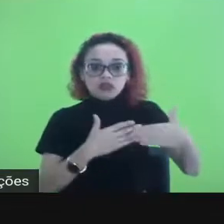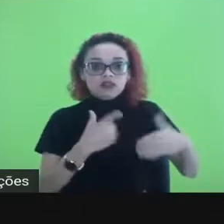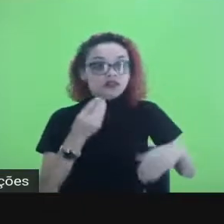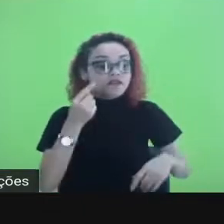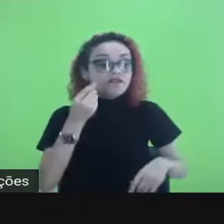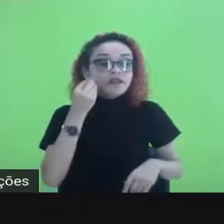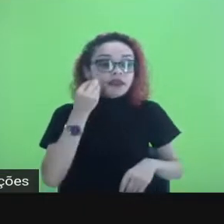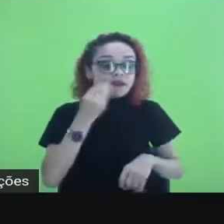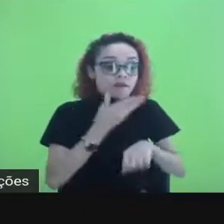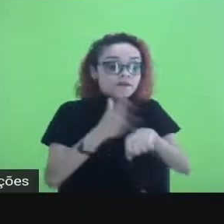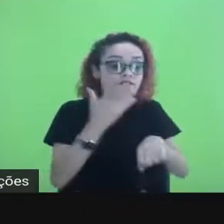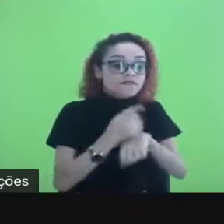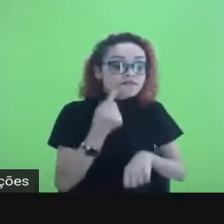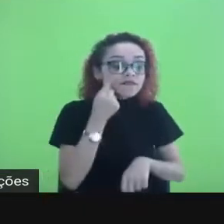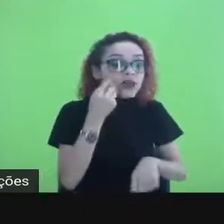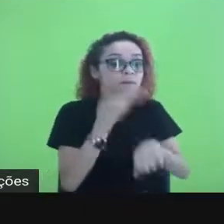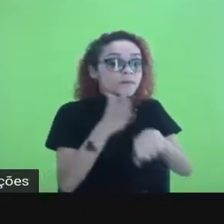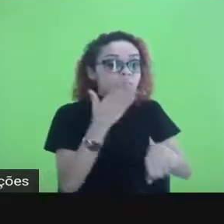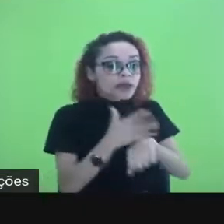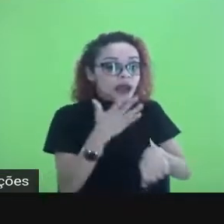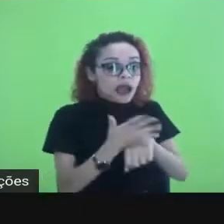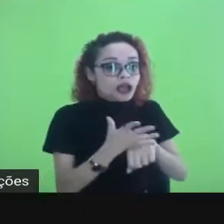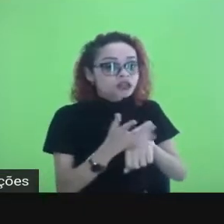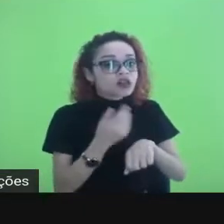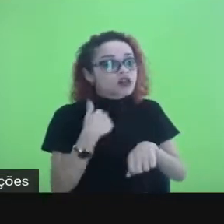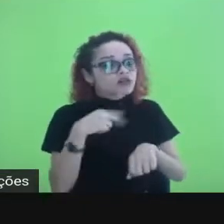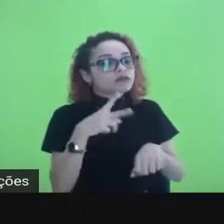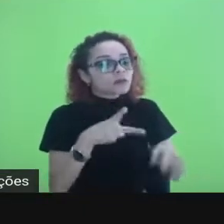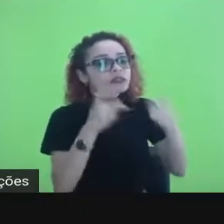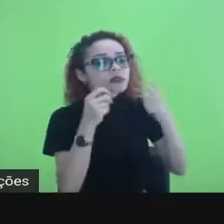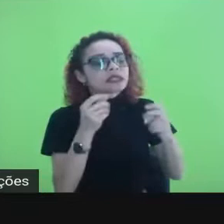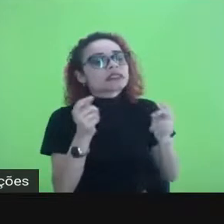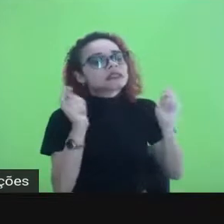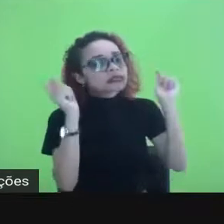né, profissional, que era possível estar,